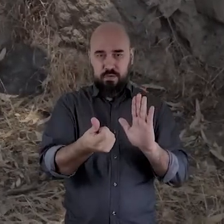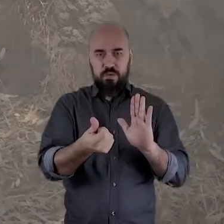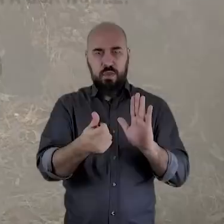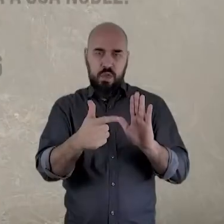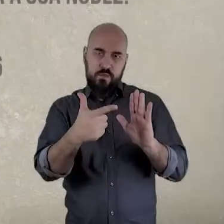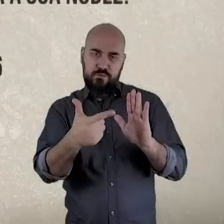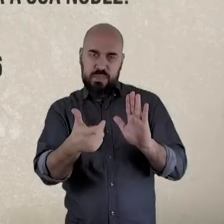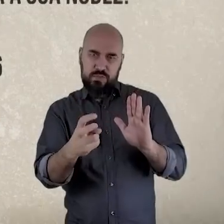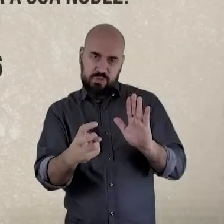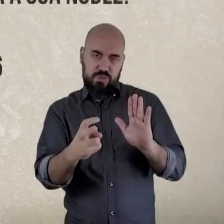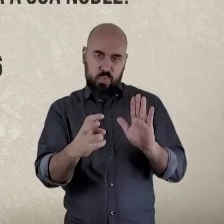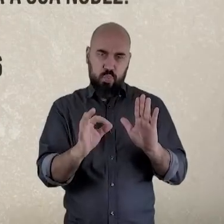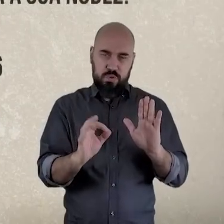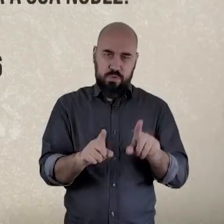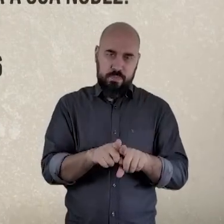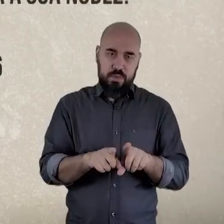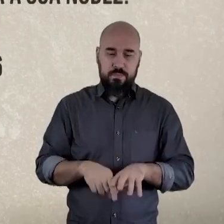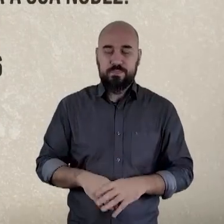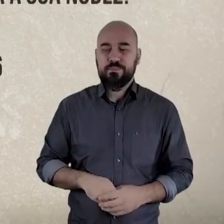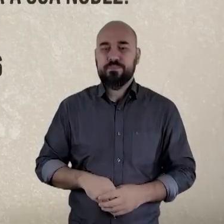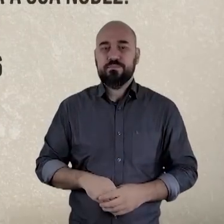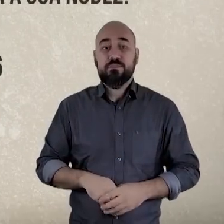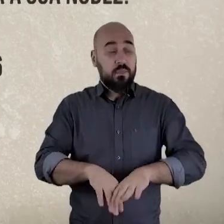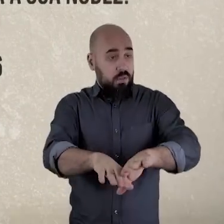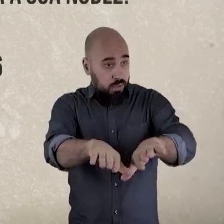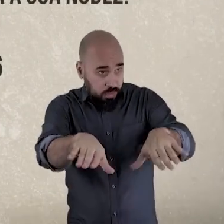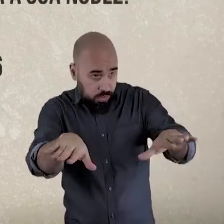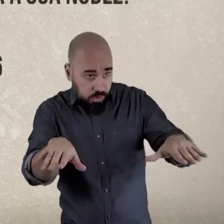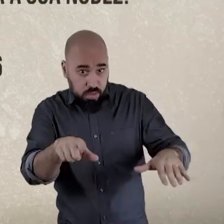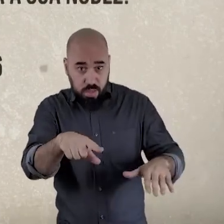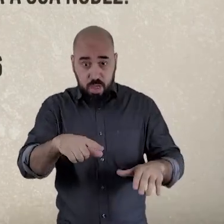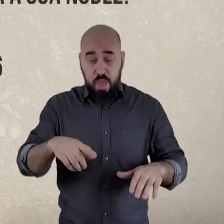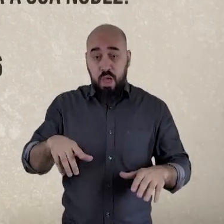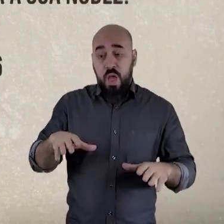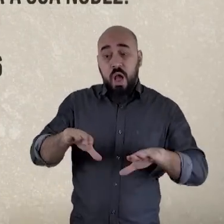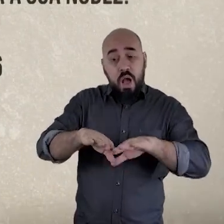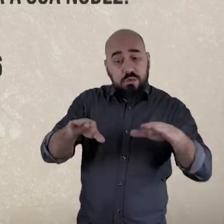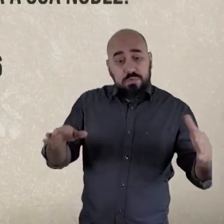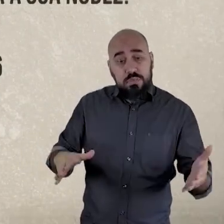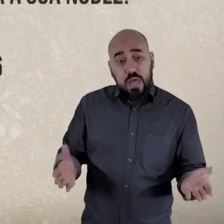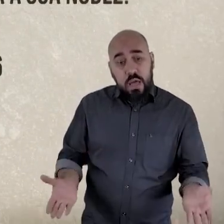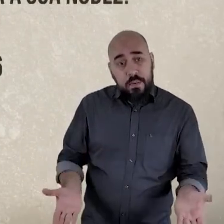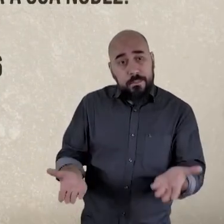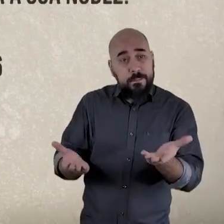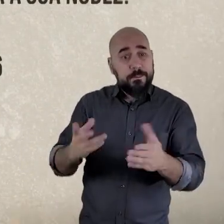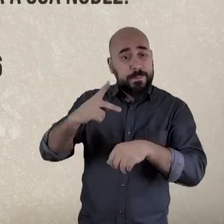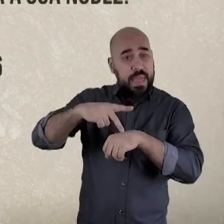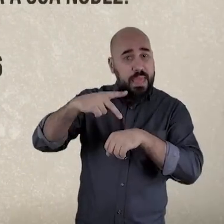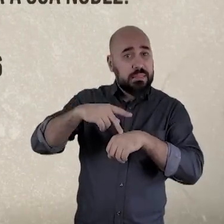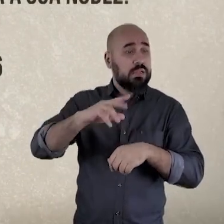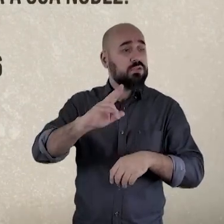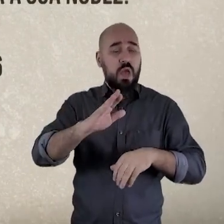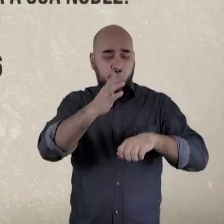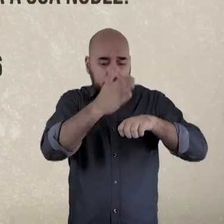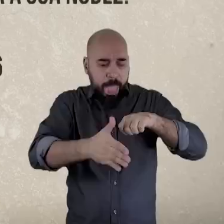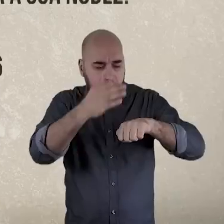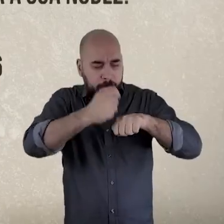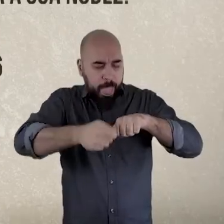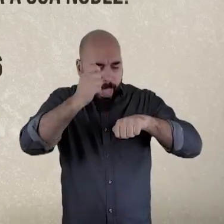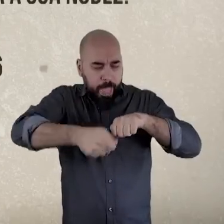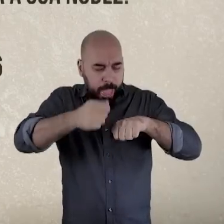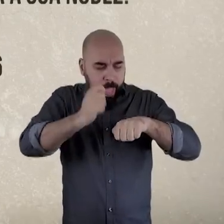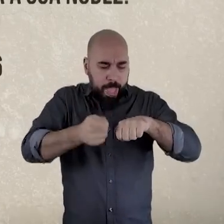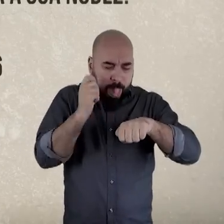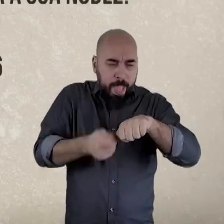também para vocês. Se vocês fizerem um altar de pedras para mim, não o façam de pedras lavradas, pois se fizerem uso de ferramentas,